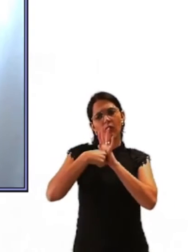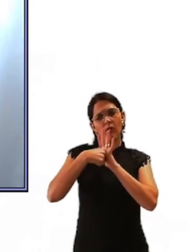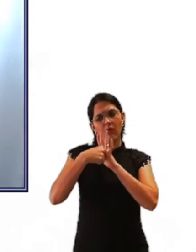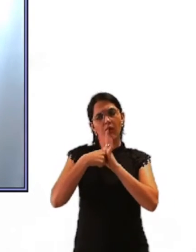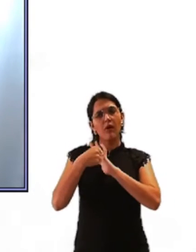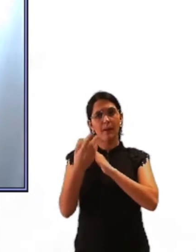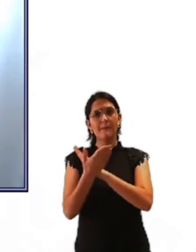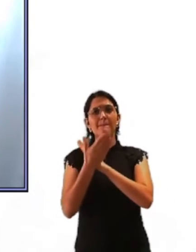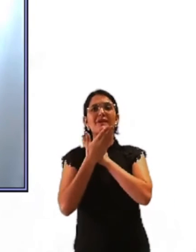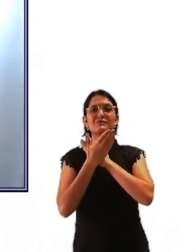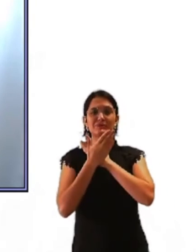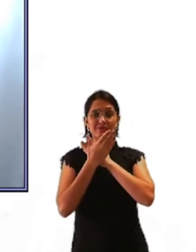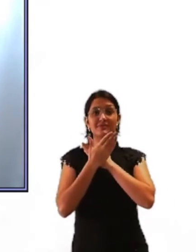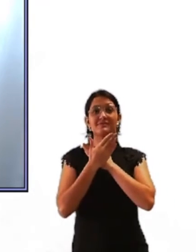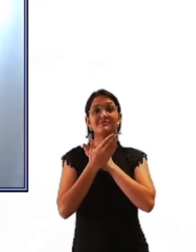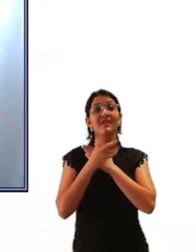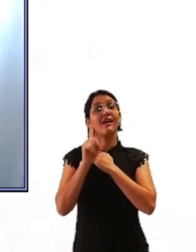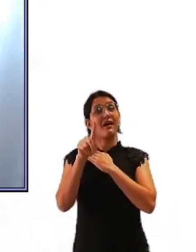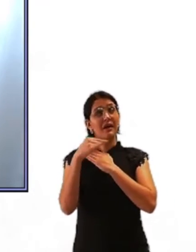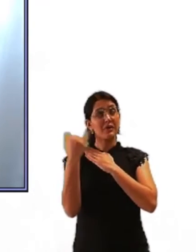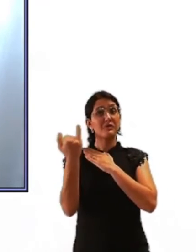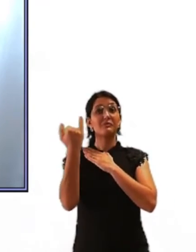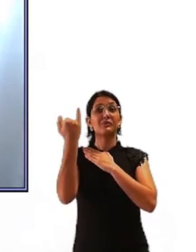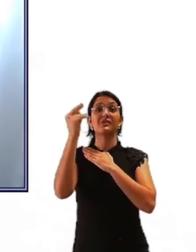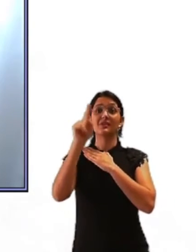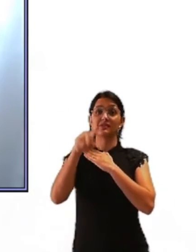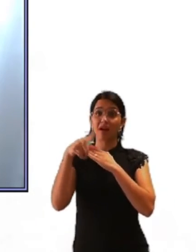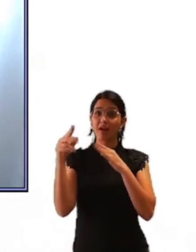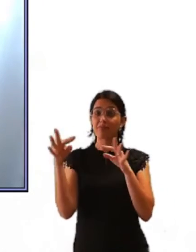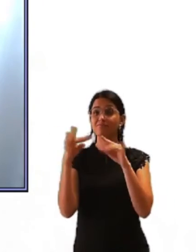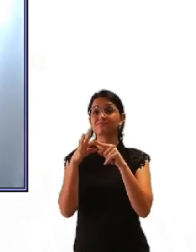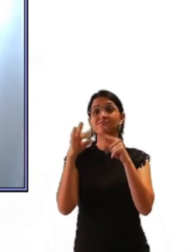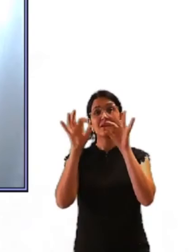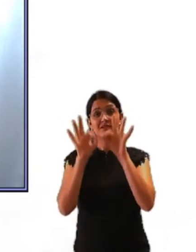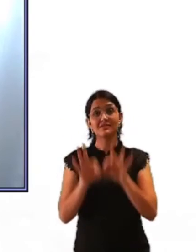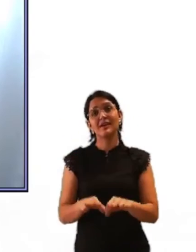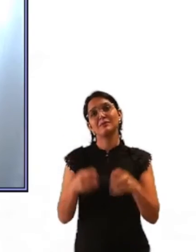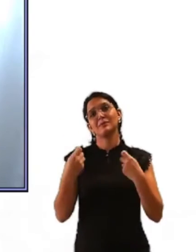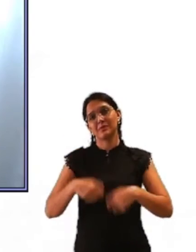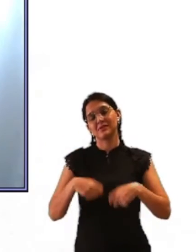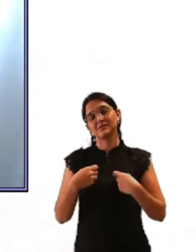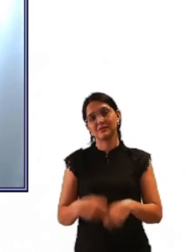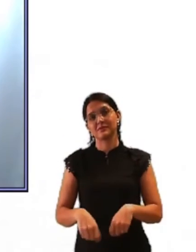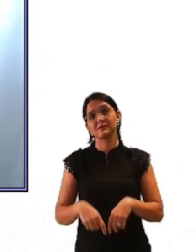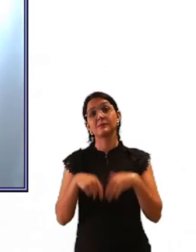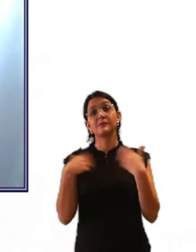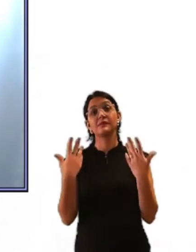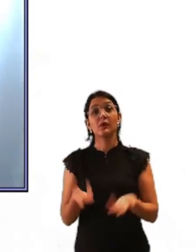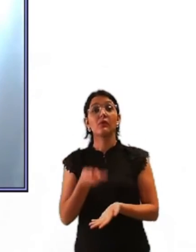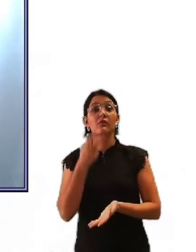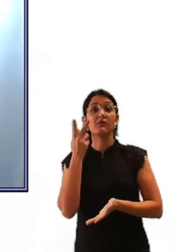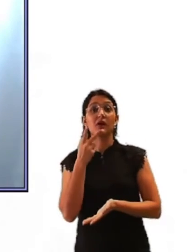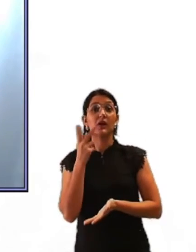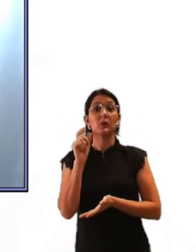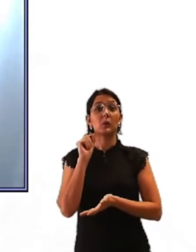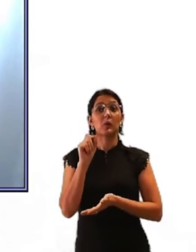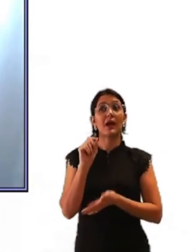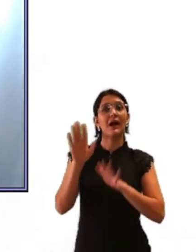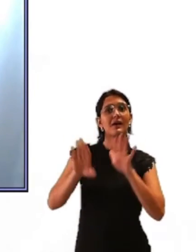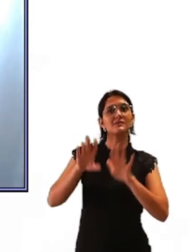nessas situações é o ideal, porque a gente está falando de subjetivismo. Então, se é uma perspectiva